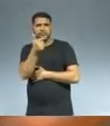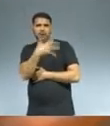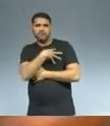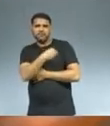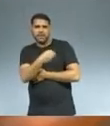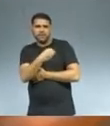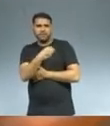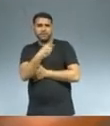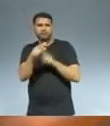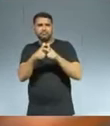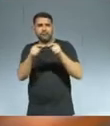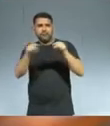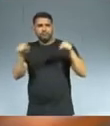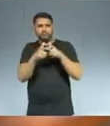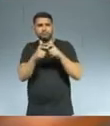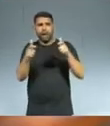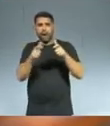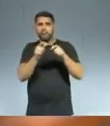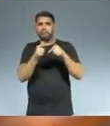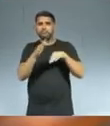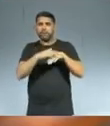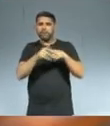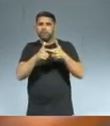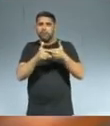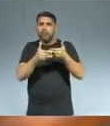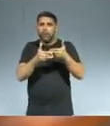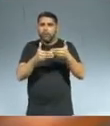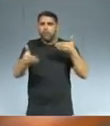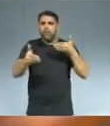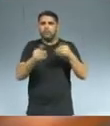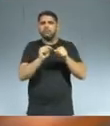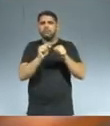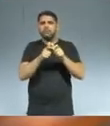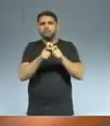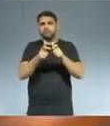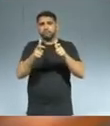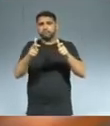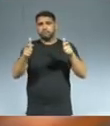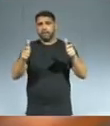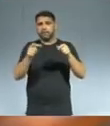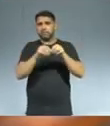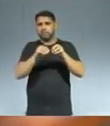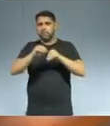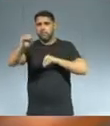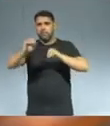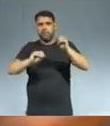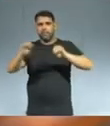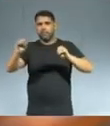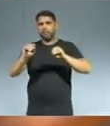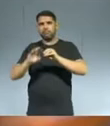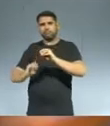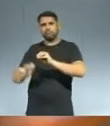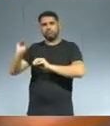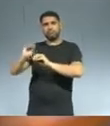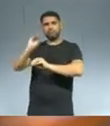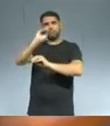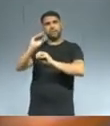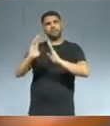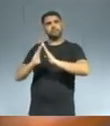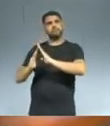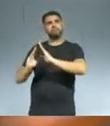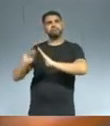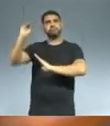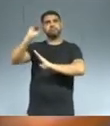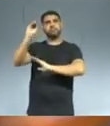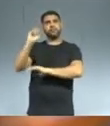filhos e a partir daí iniciou-se um grande uma grande migração interna no país